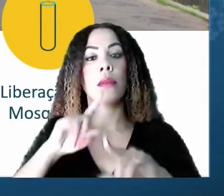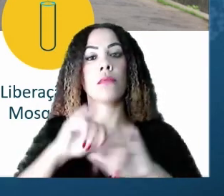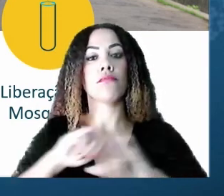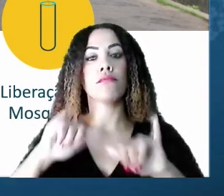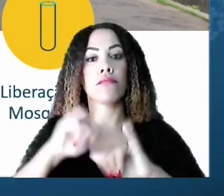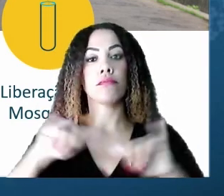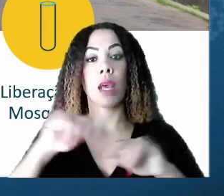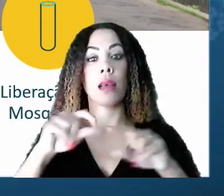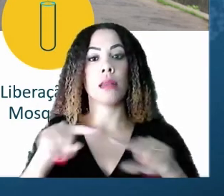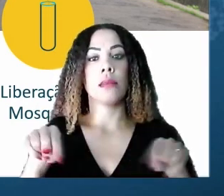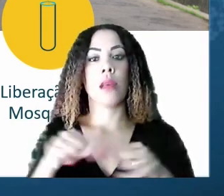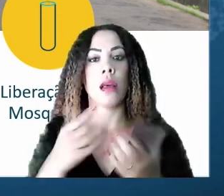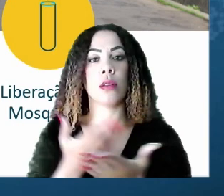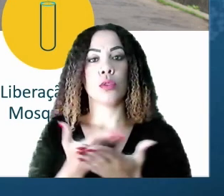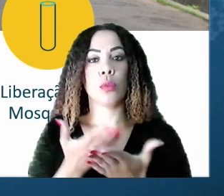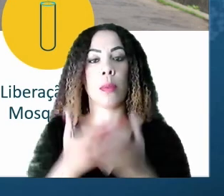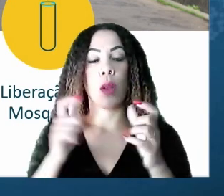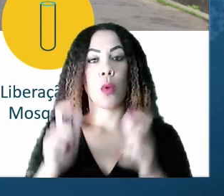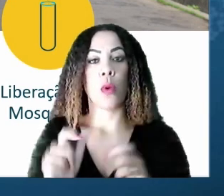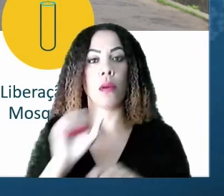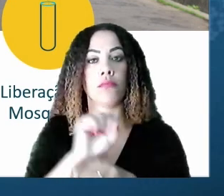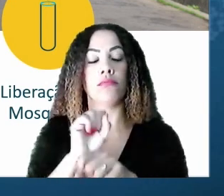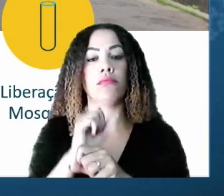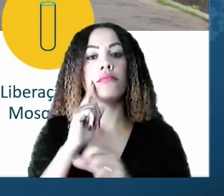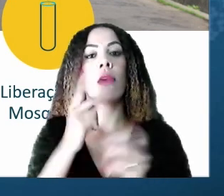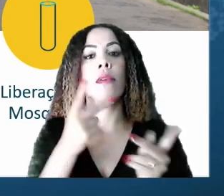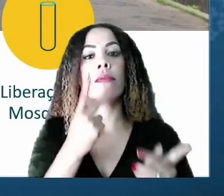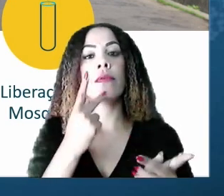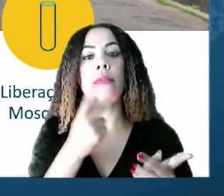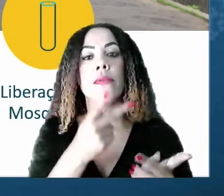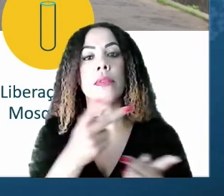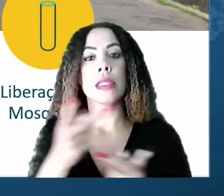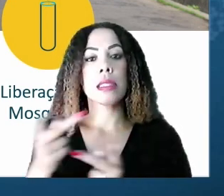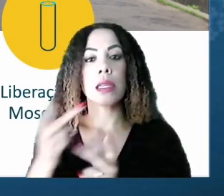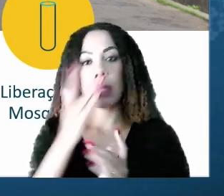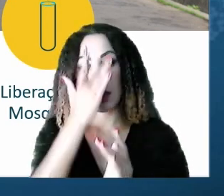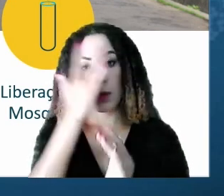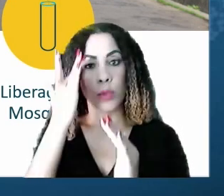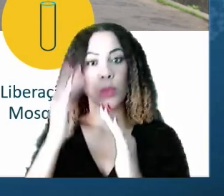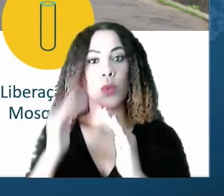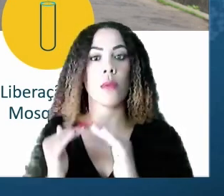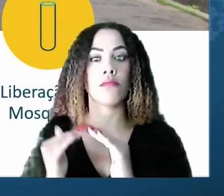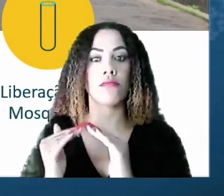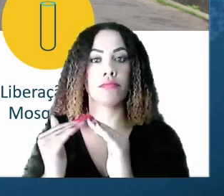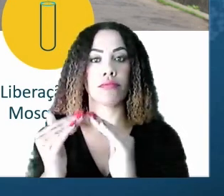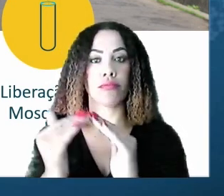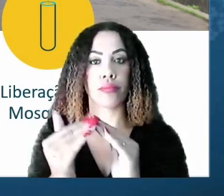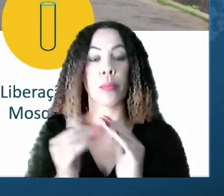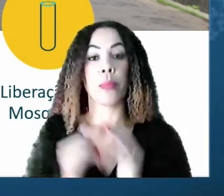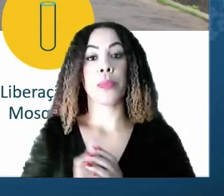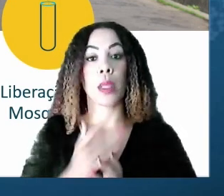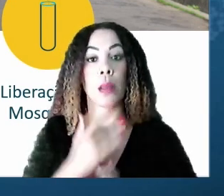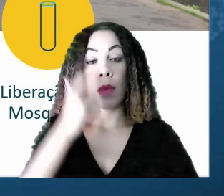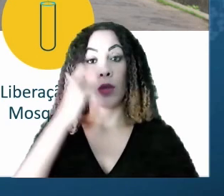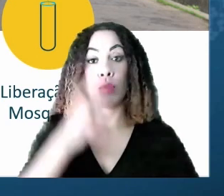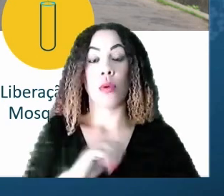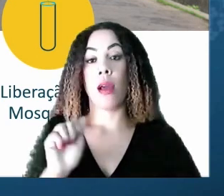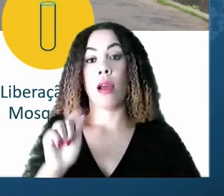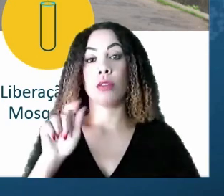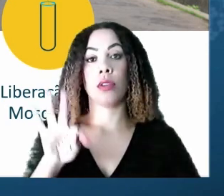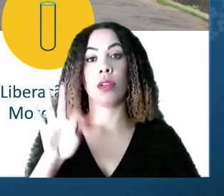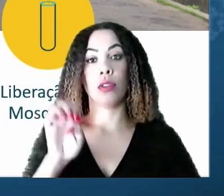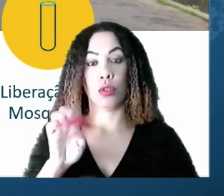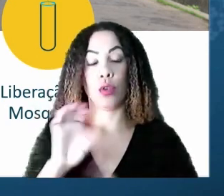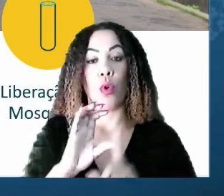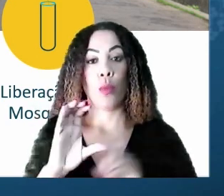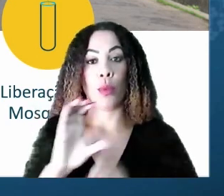unidades de saúde, visita ao morador. E aí o agente comunitário de saúde e o agente de endemia são